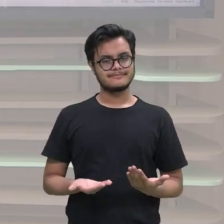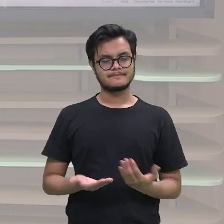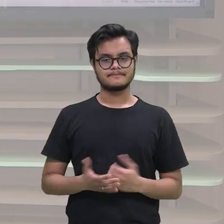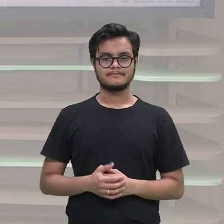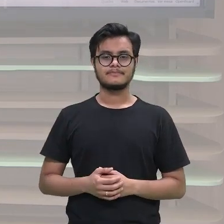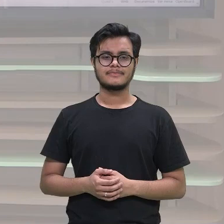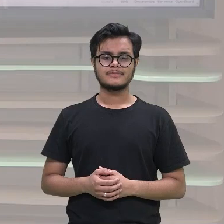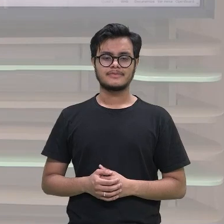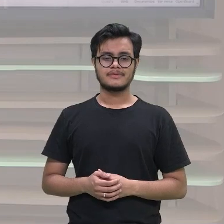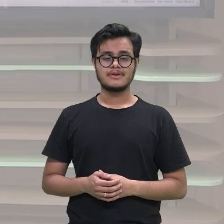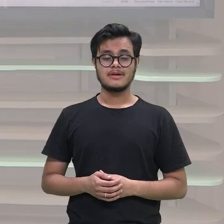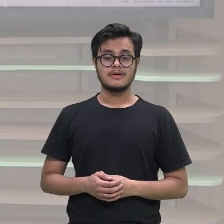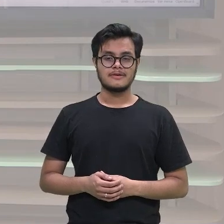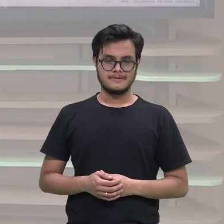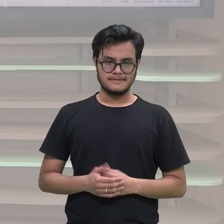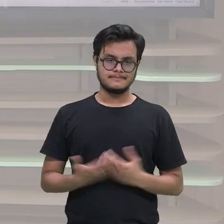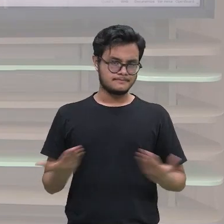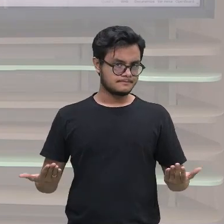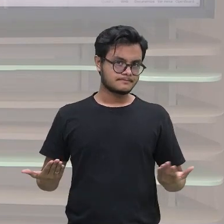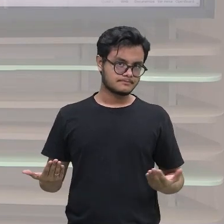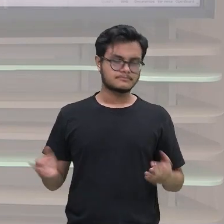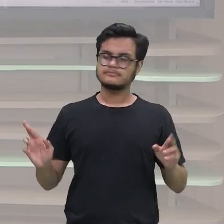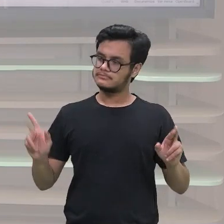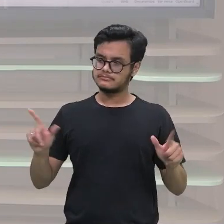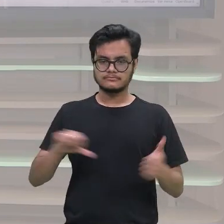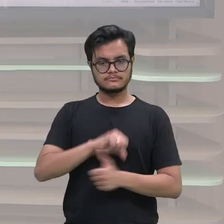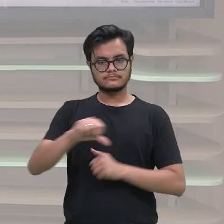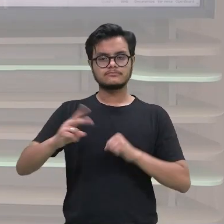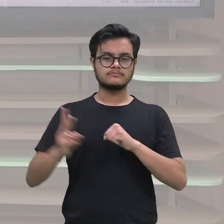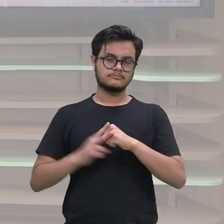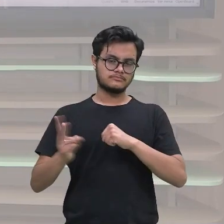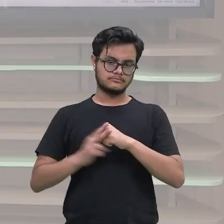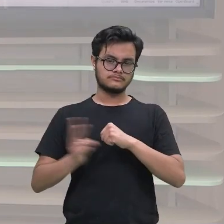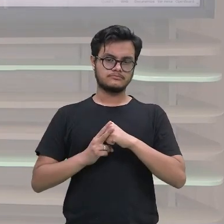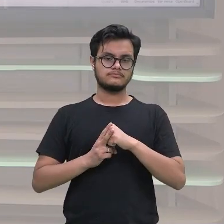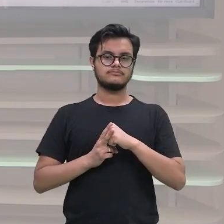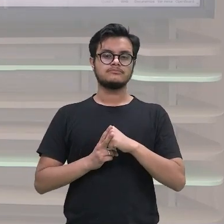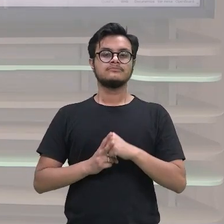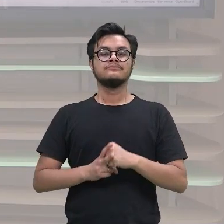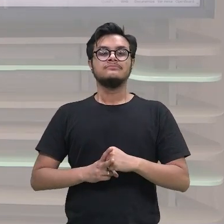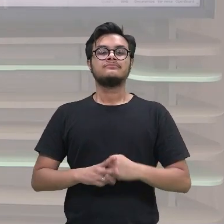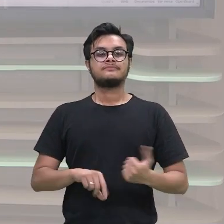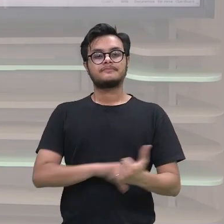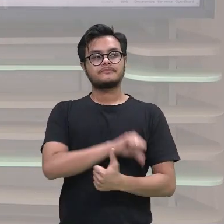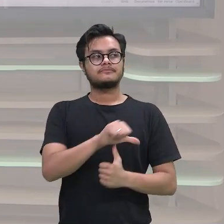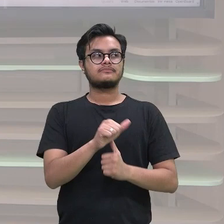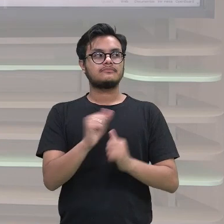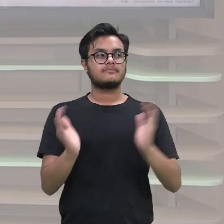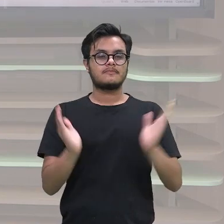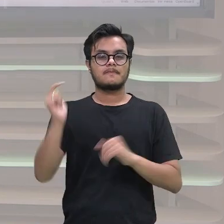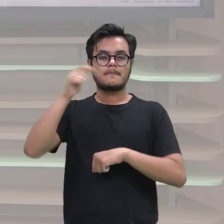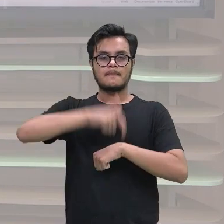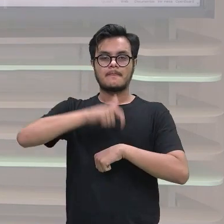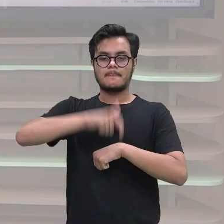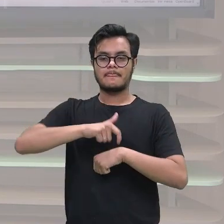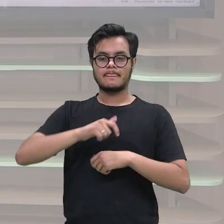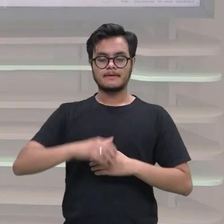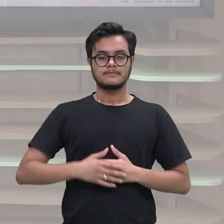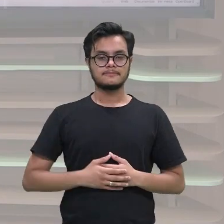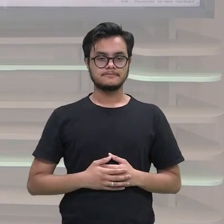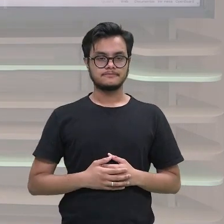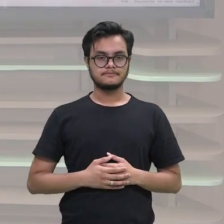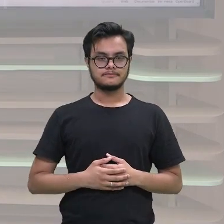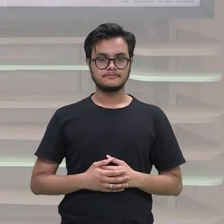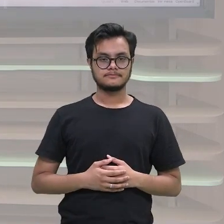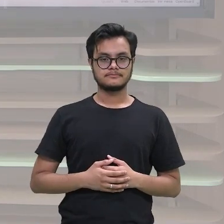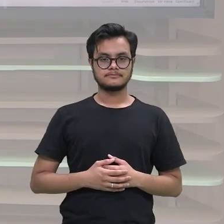falo, estou falando, estou modificando ali o verbo, flexionando o verbo para o momento da fala ou da escrita. Então,